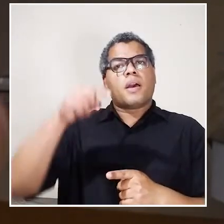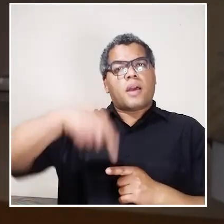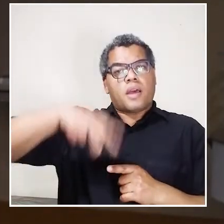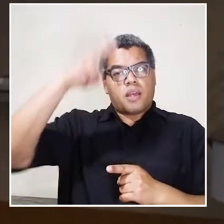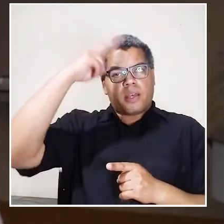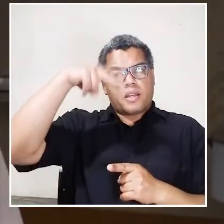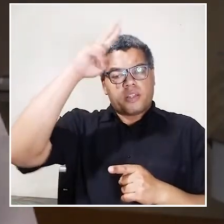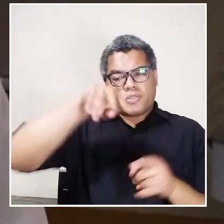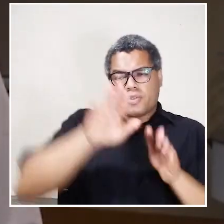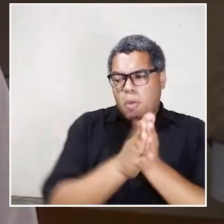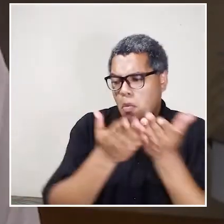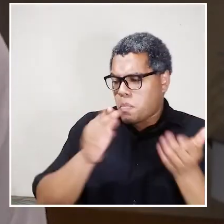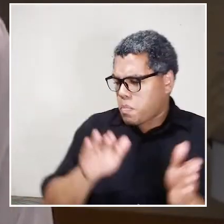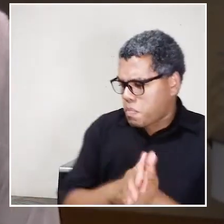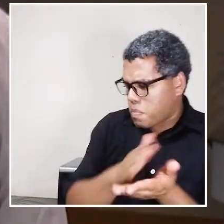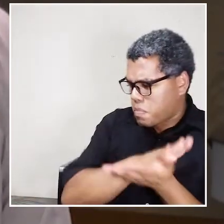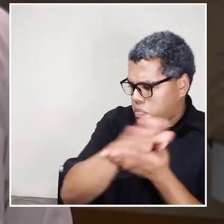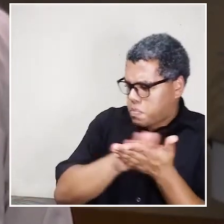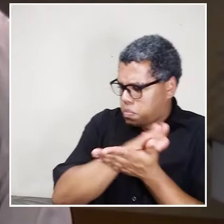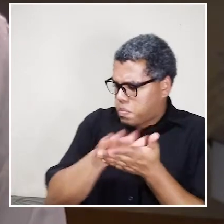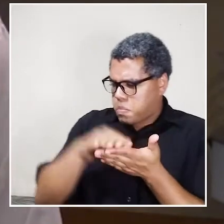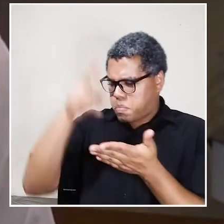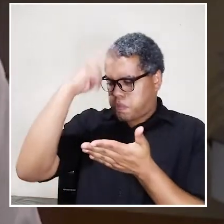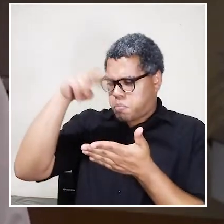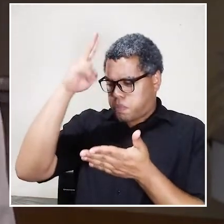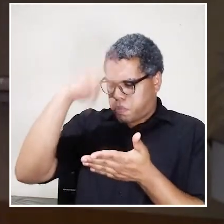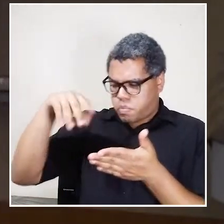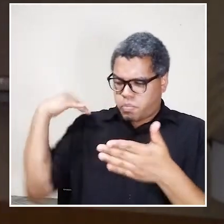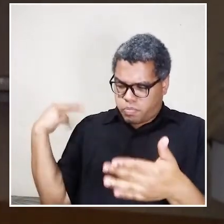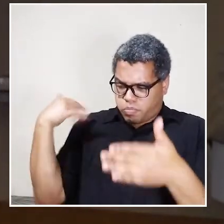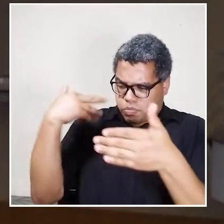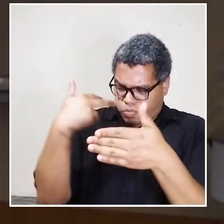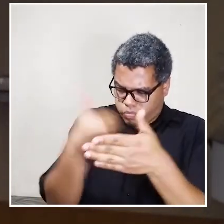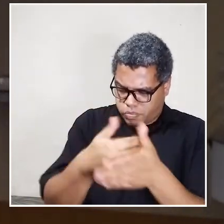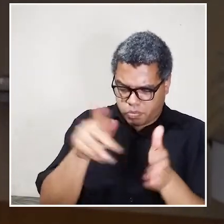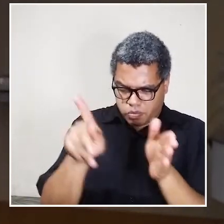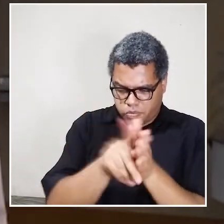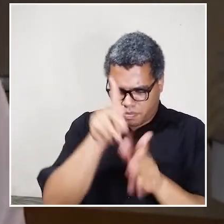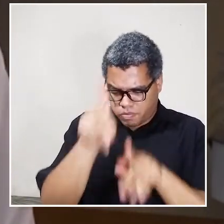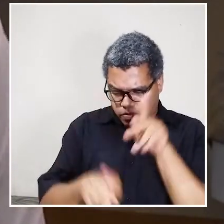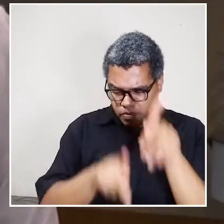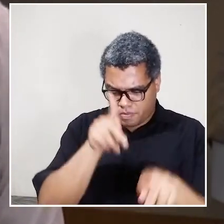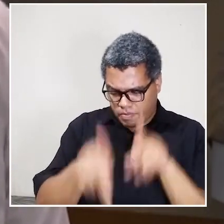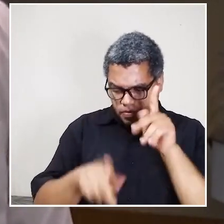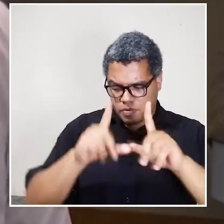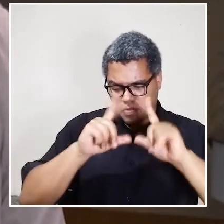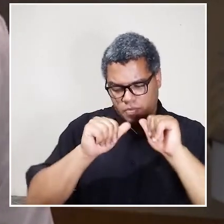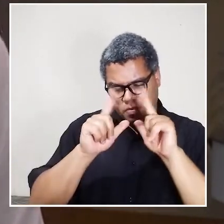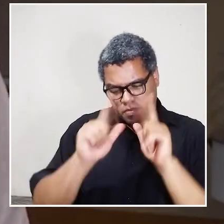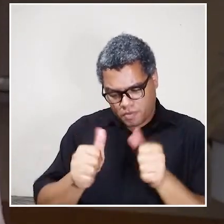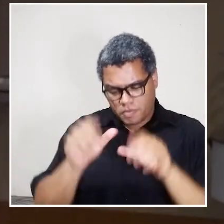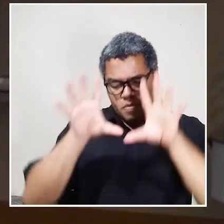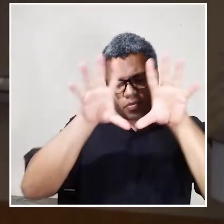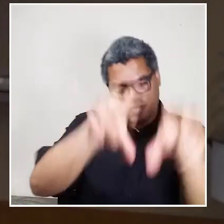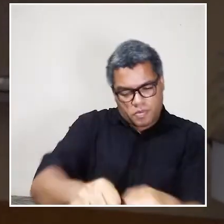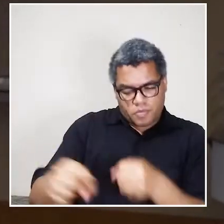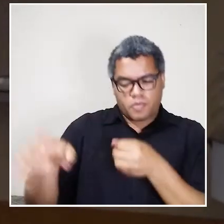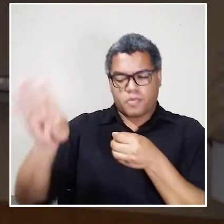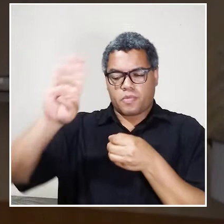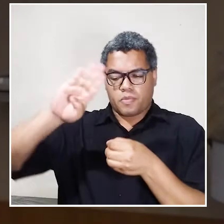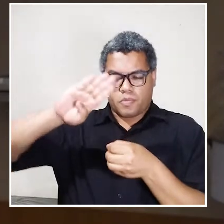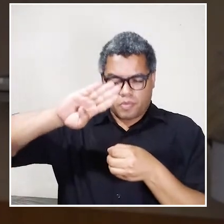histórico desastroso de Israel ao longo da sua história, que o levou ao cativeiro babilônico, que padeceu na mão dos